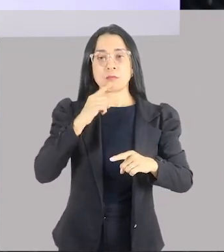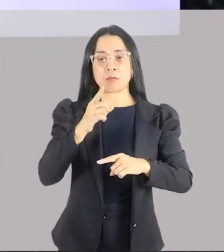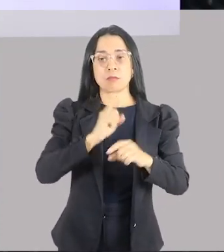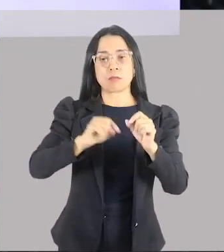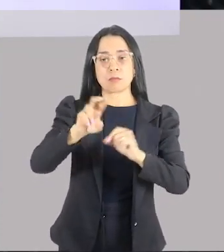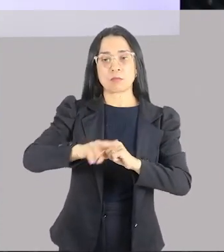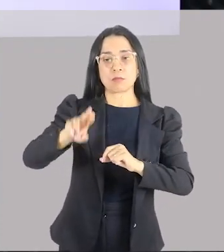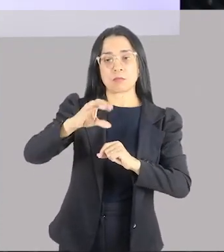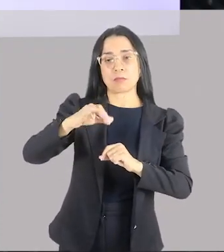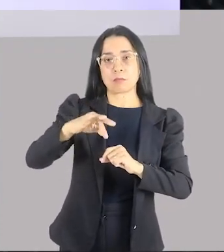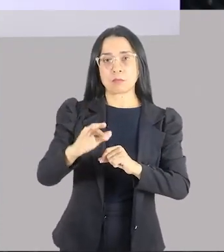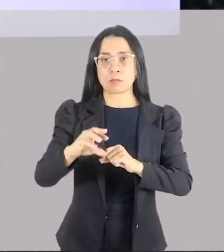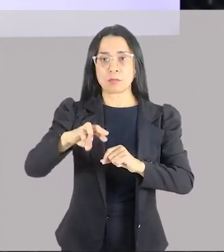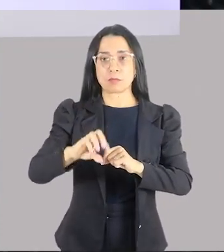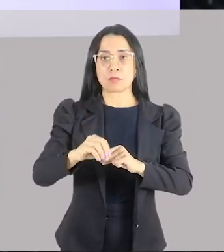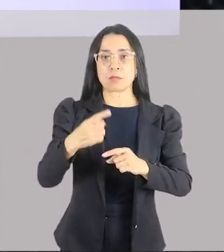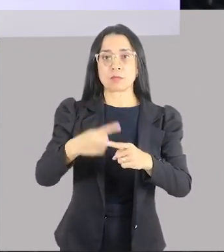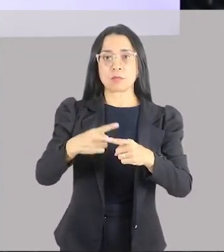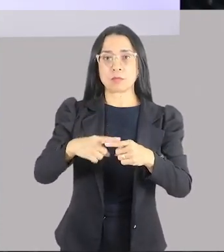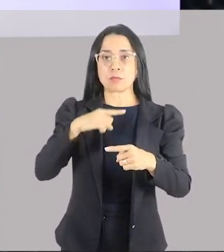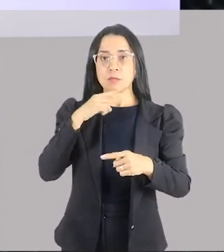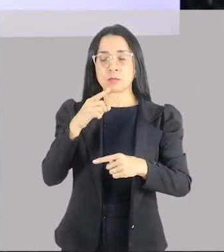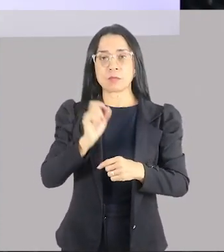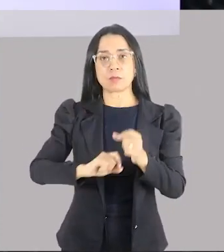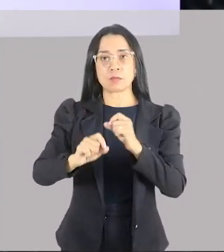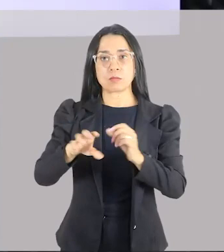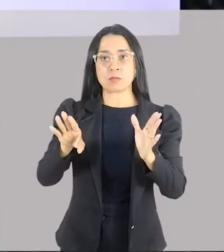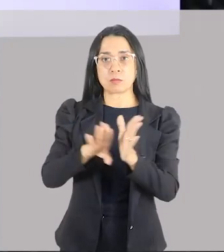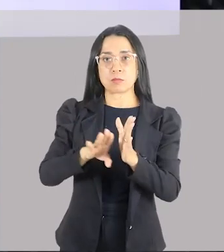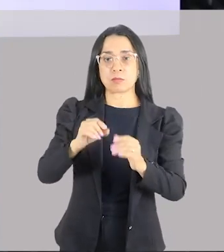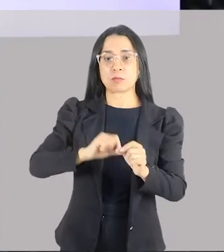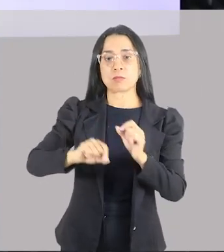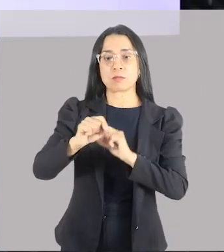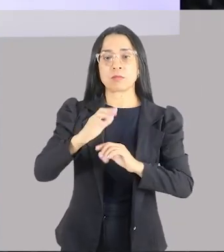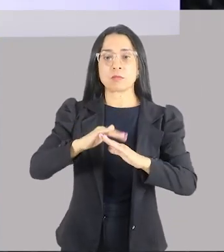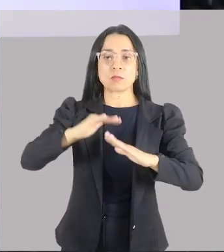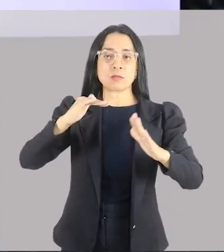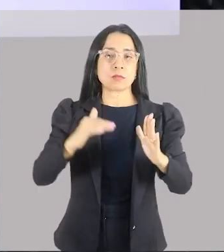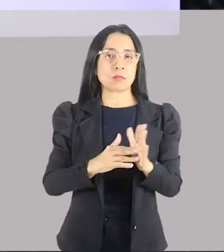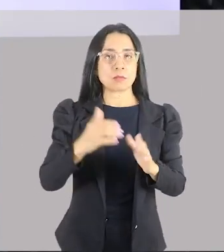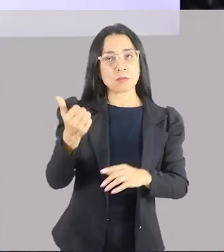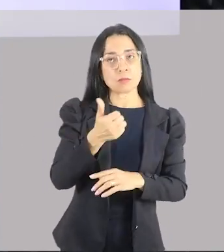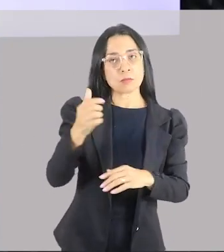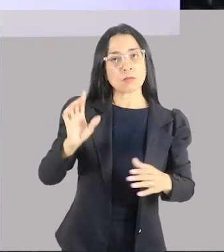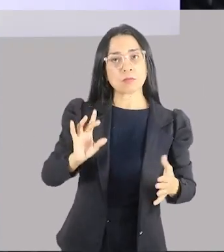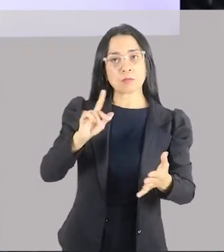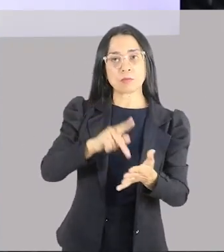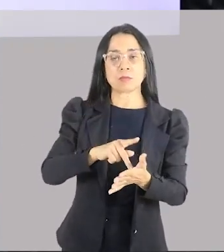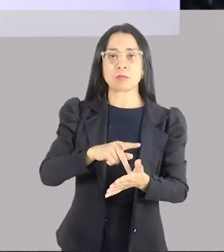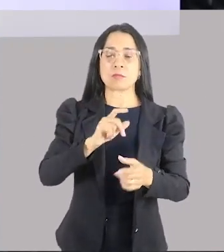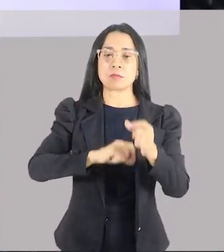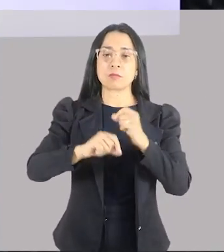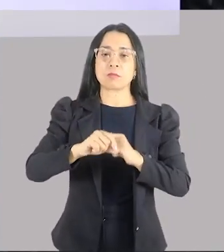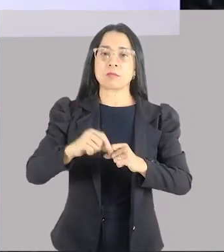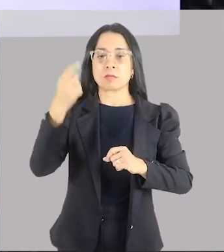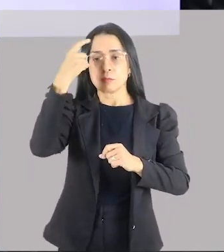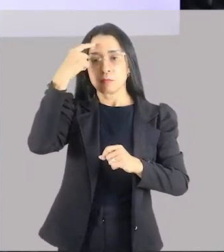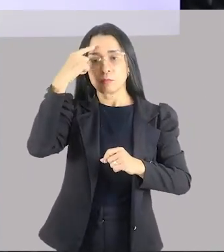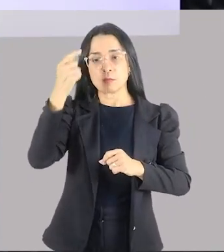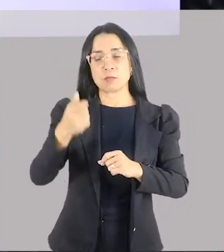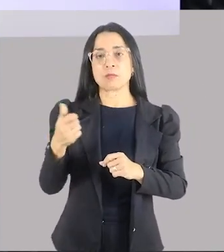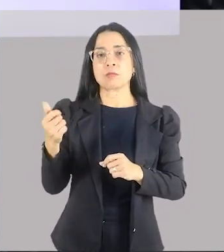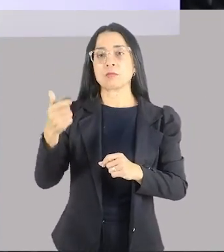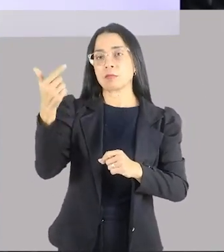usa o ceticismo, porque duvida, e chega até a máxima, a primeira verdade, o pensamento, a segunda verdade,